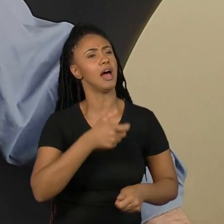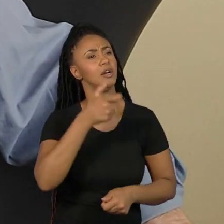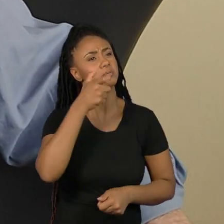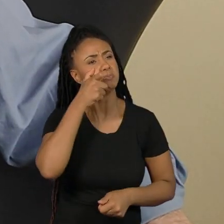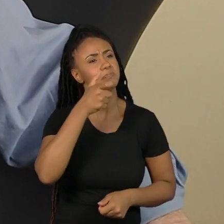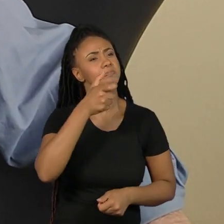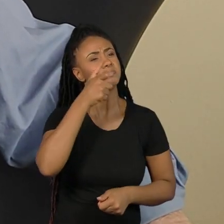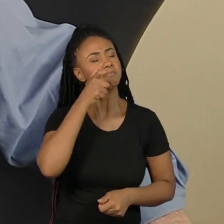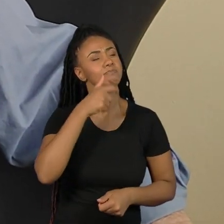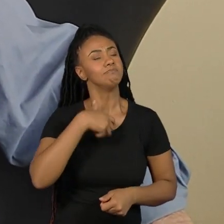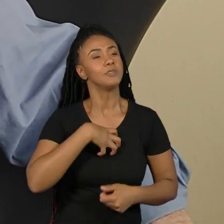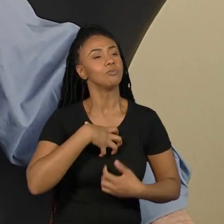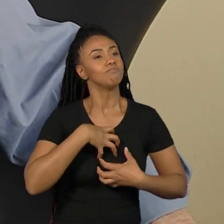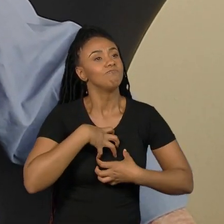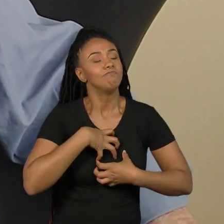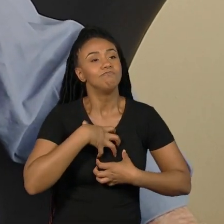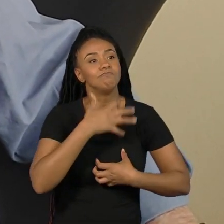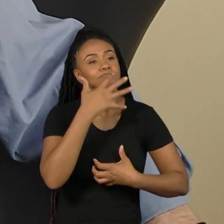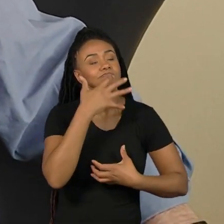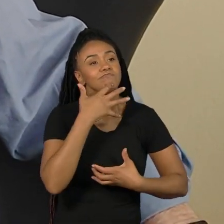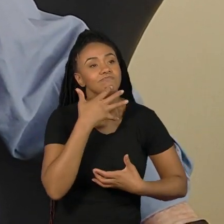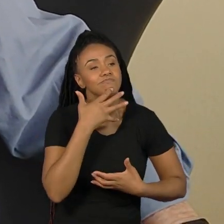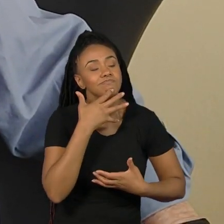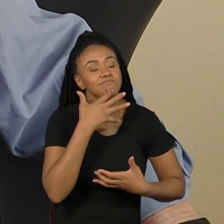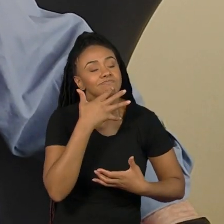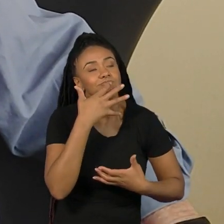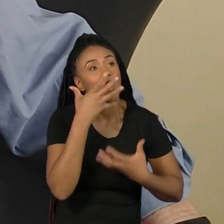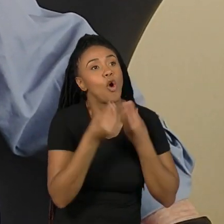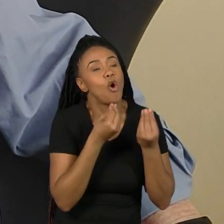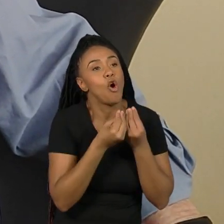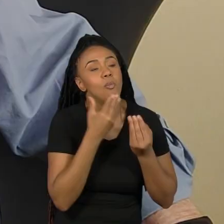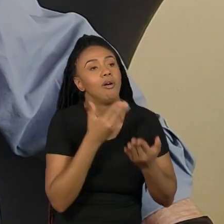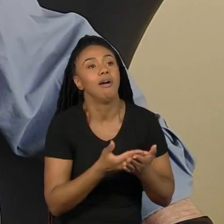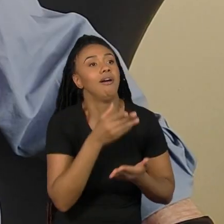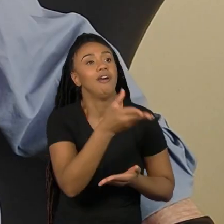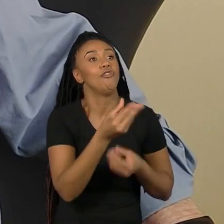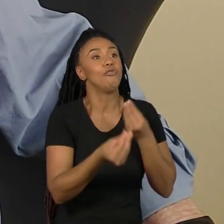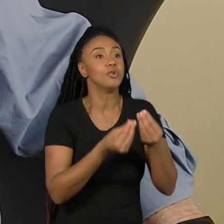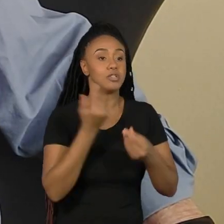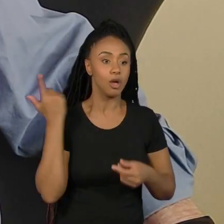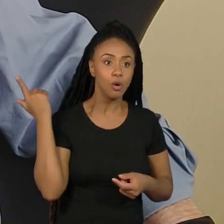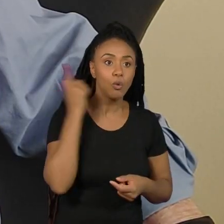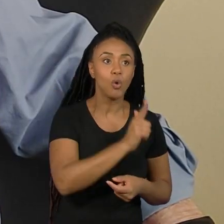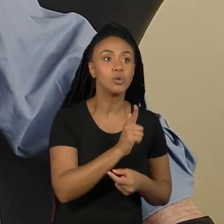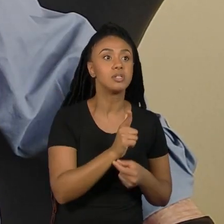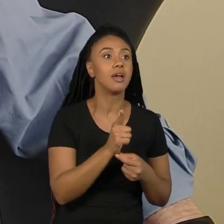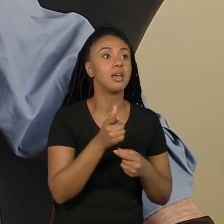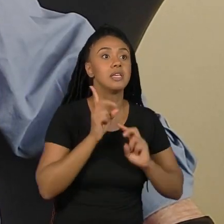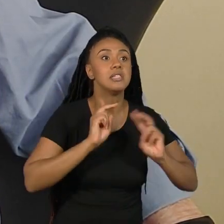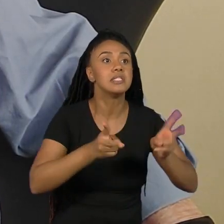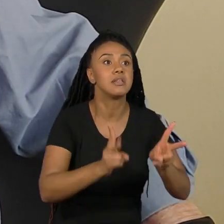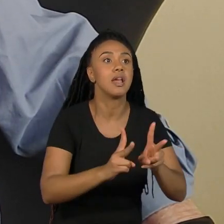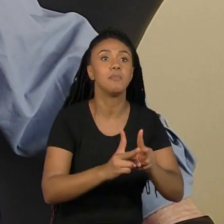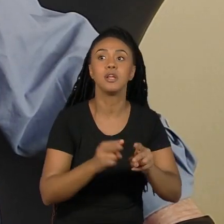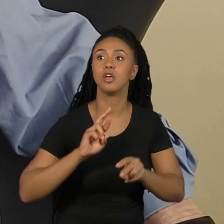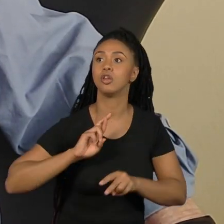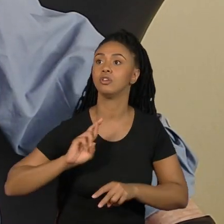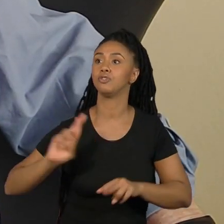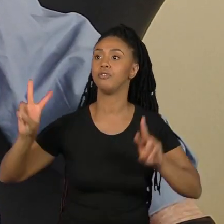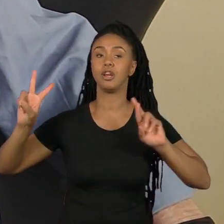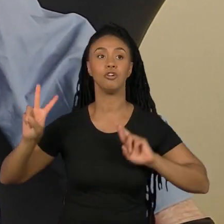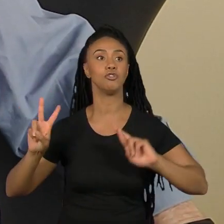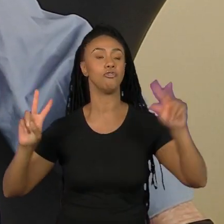me impressiona a sua capacidade de encontrar o fantástico permanentemente, de